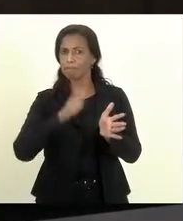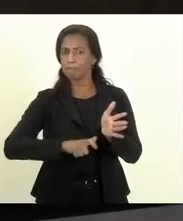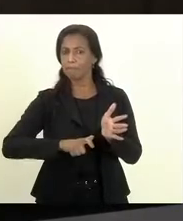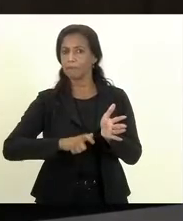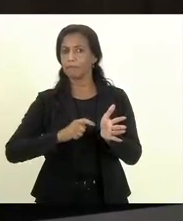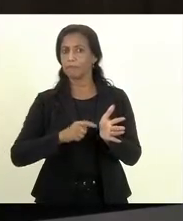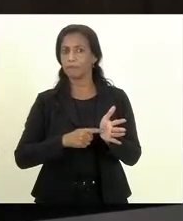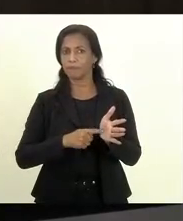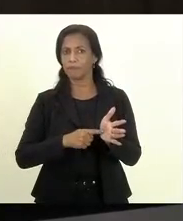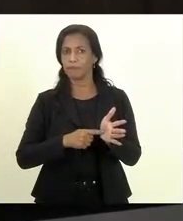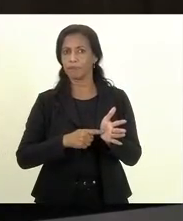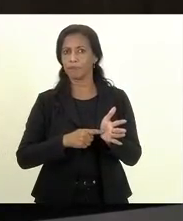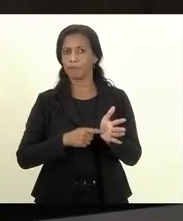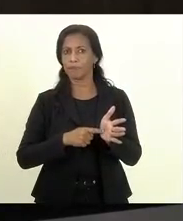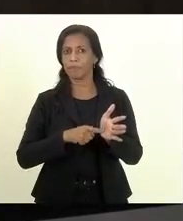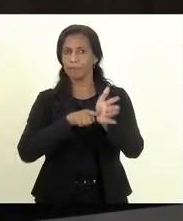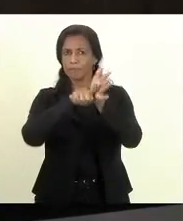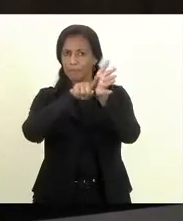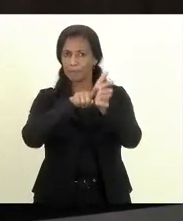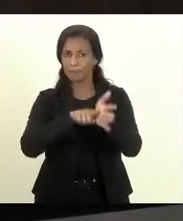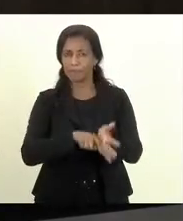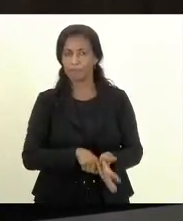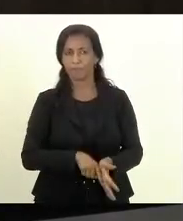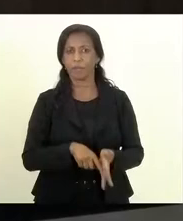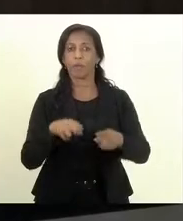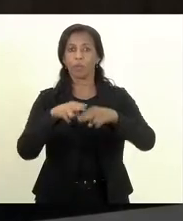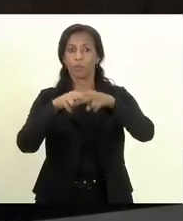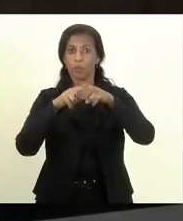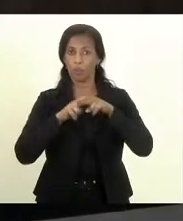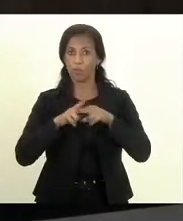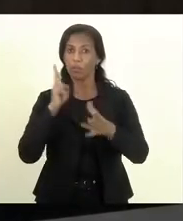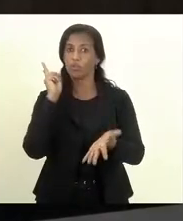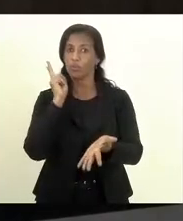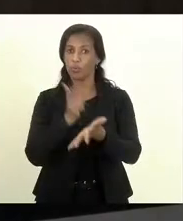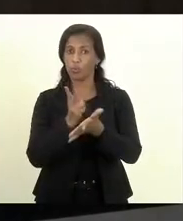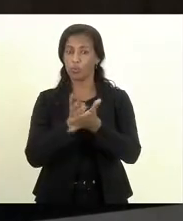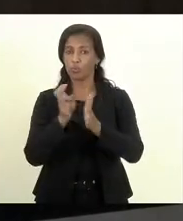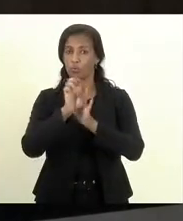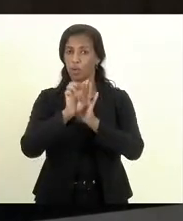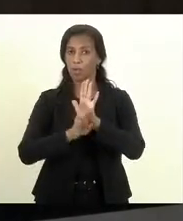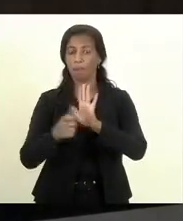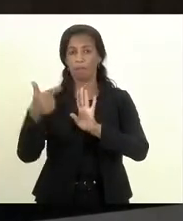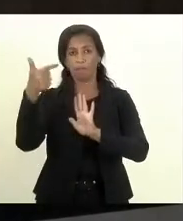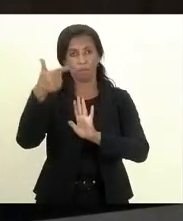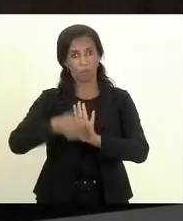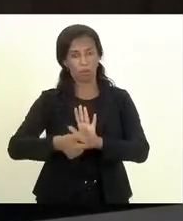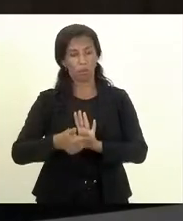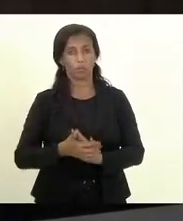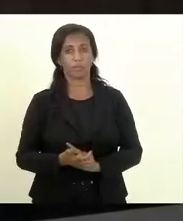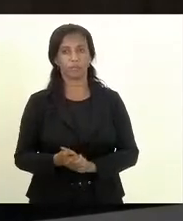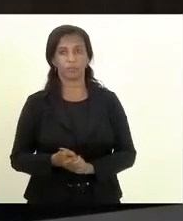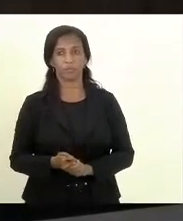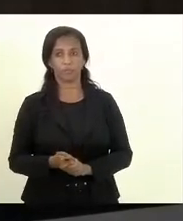o caráter de consulta. E é por isso que nós mantivemos a emenda 2, dizendo que,